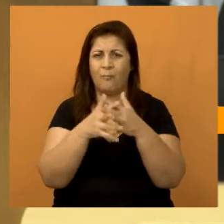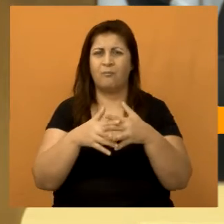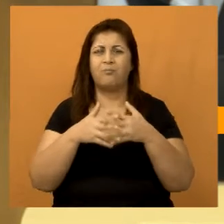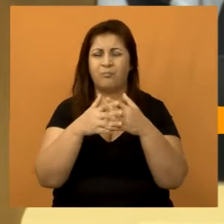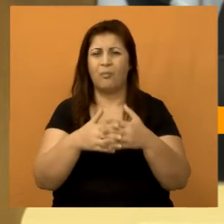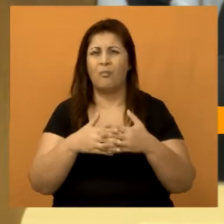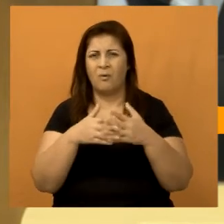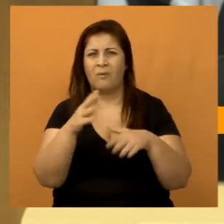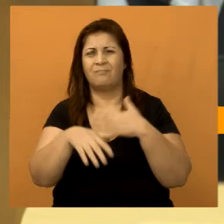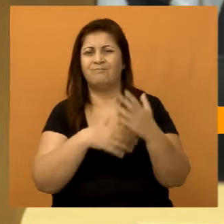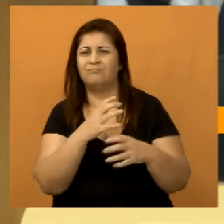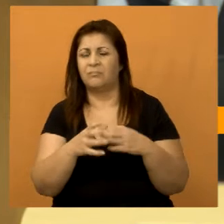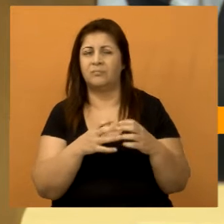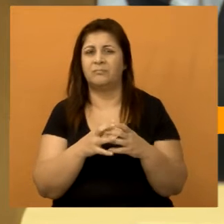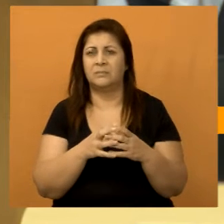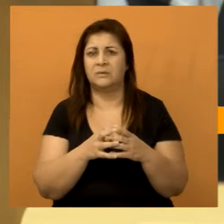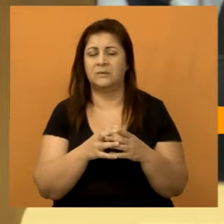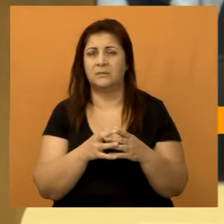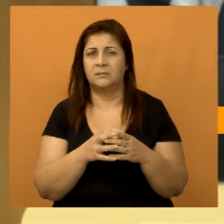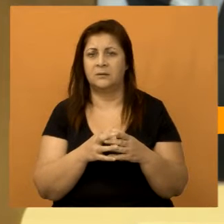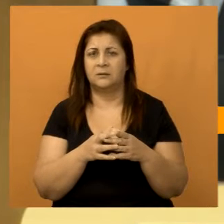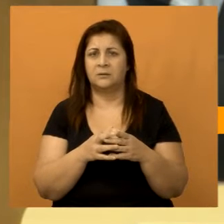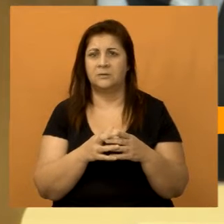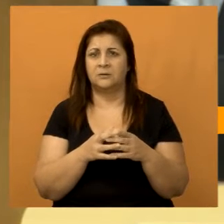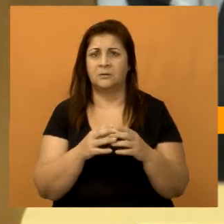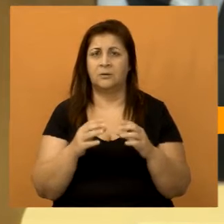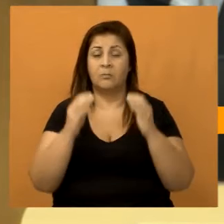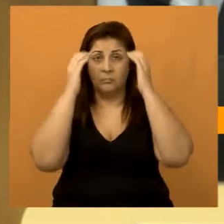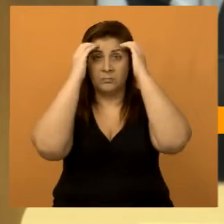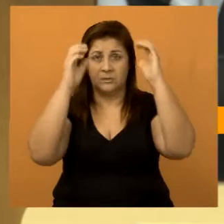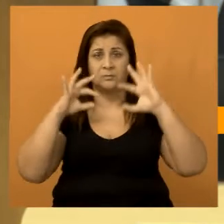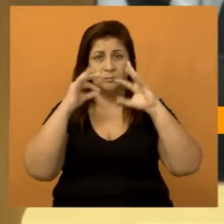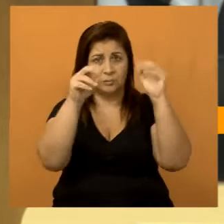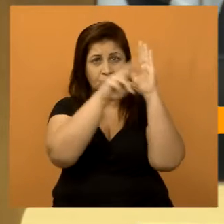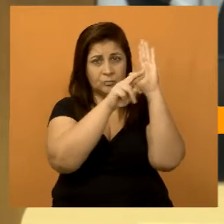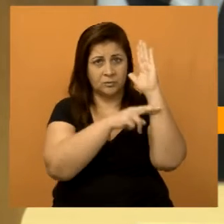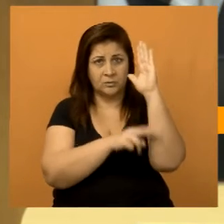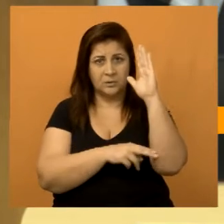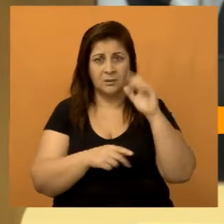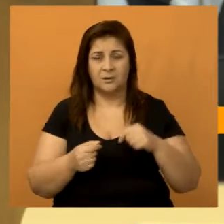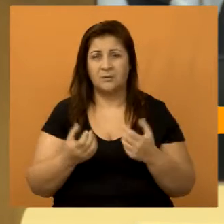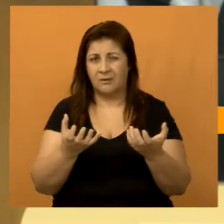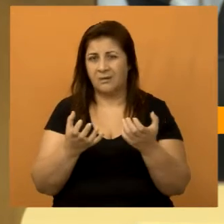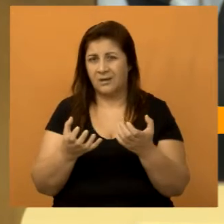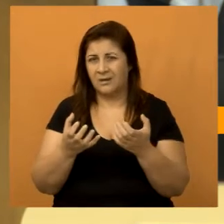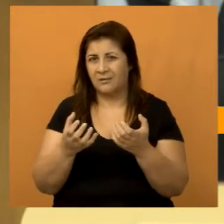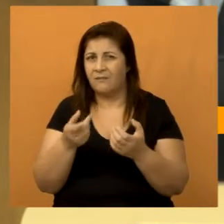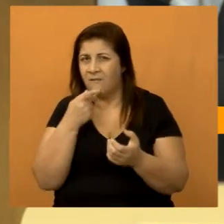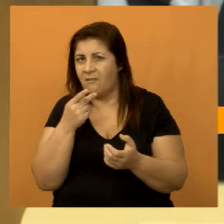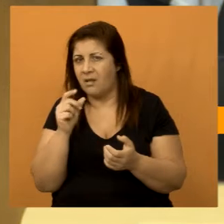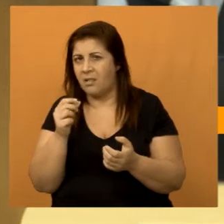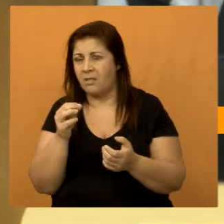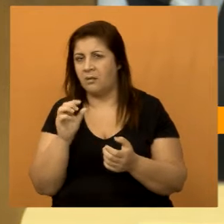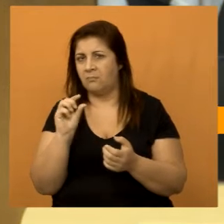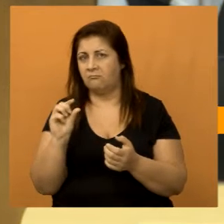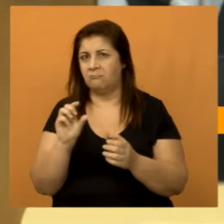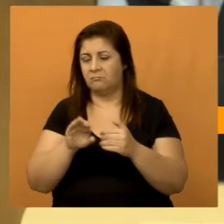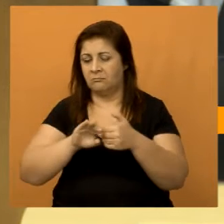envolvidos, seguindo todos os requisitos e parâmetros legais. E aqui eu quero fazer um adendo.